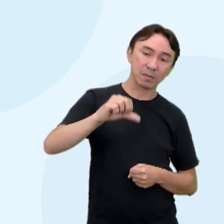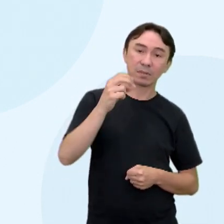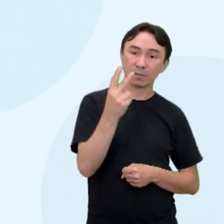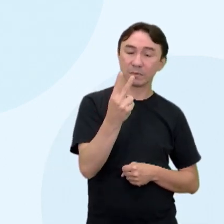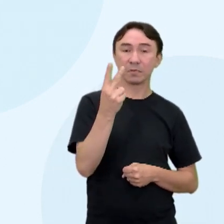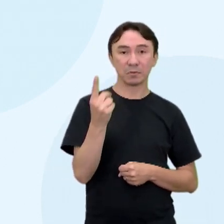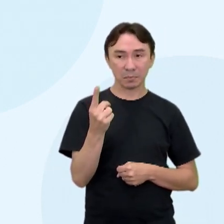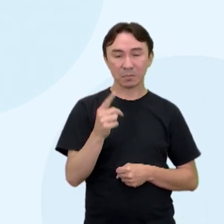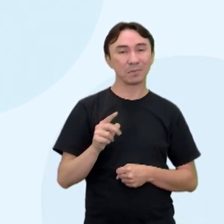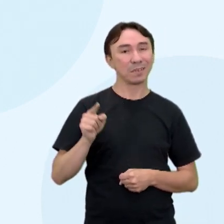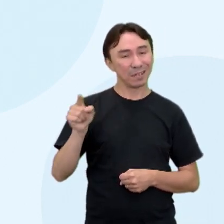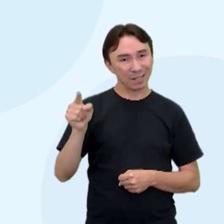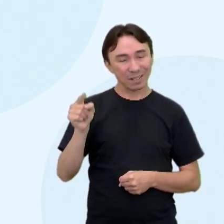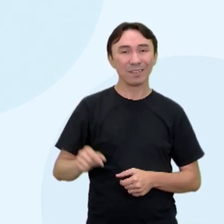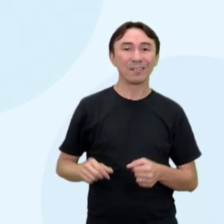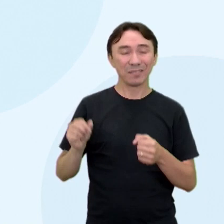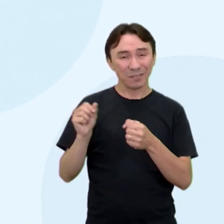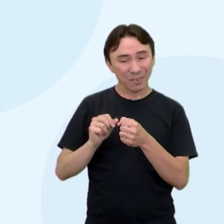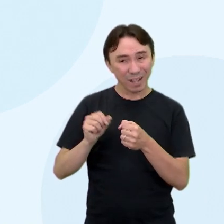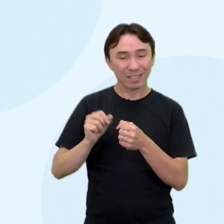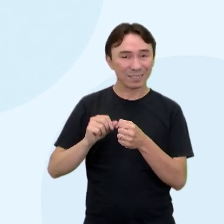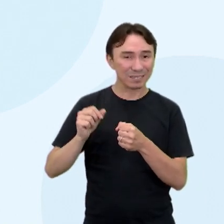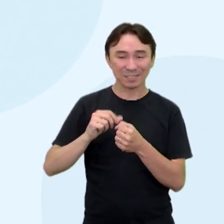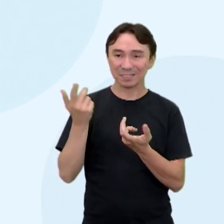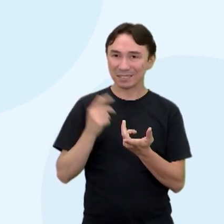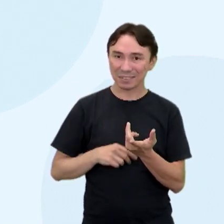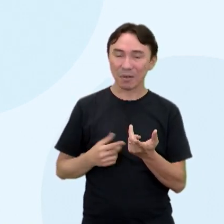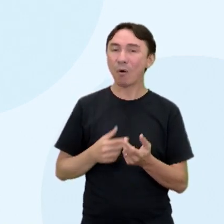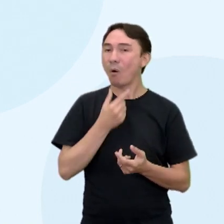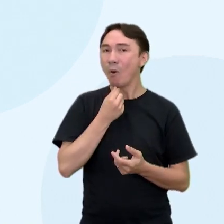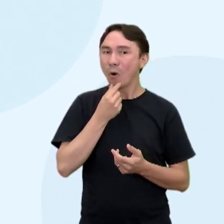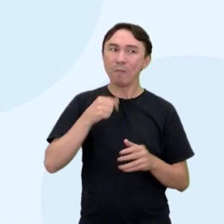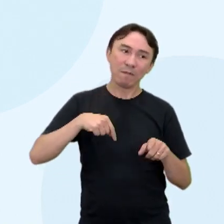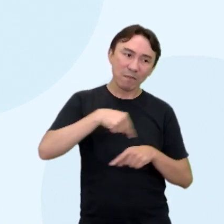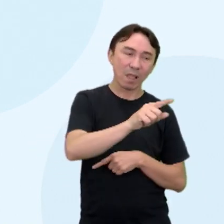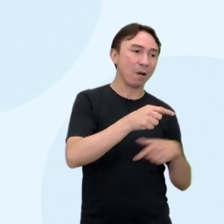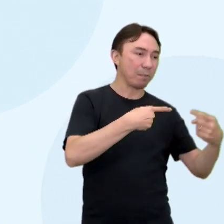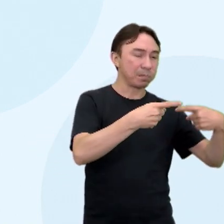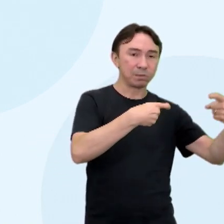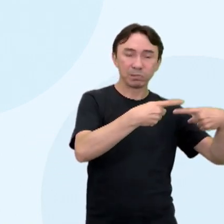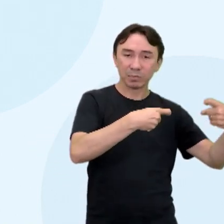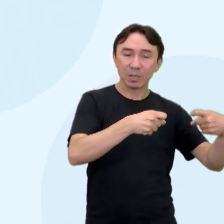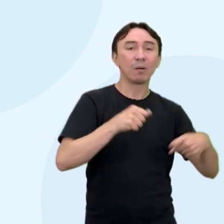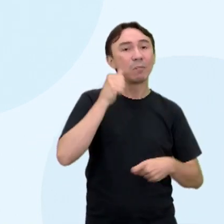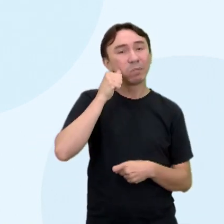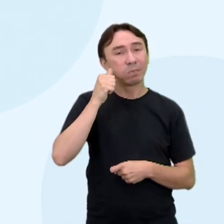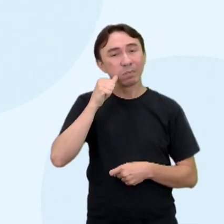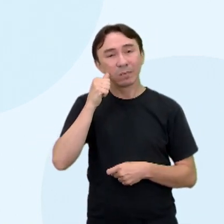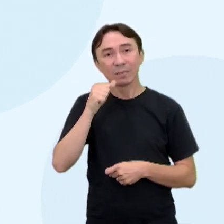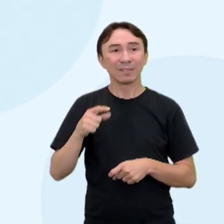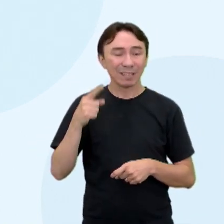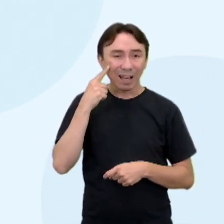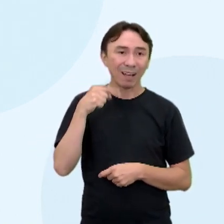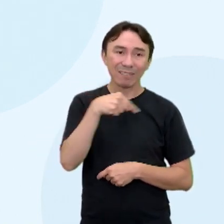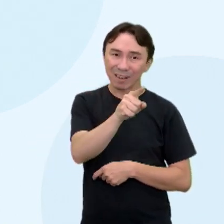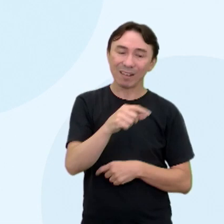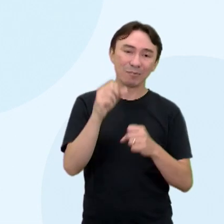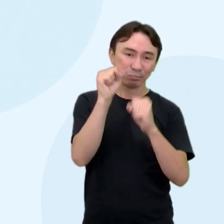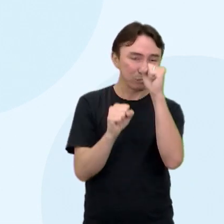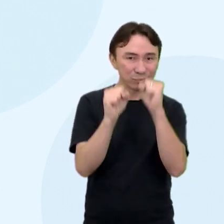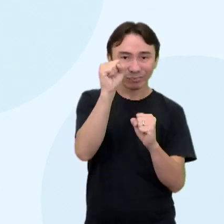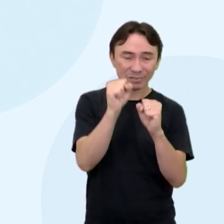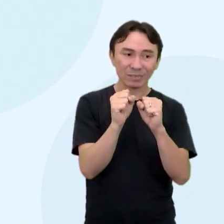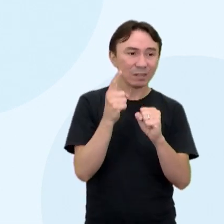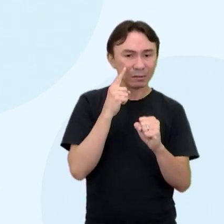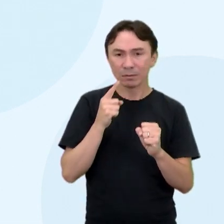de fábrica, os homens foram para a guerra, as mulheres começam a ocupar os espaços na fábrica, inclusive dos times de fábrica.